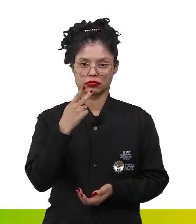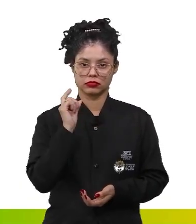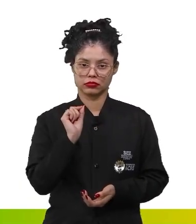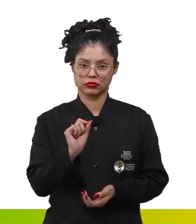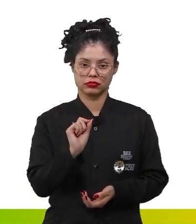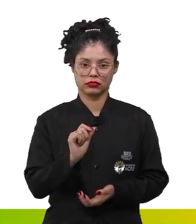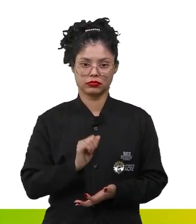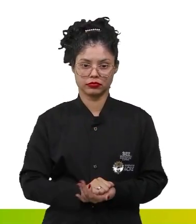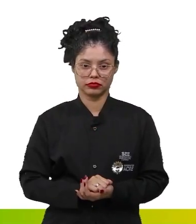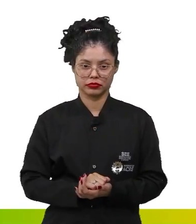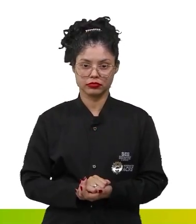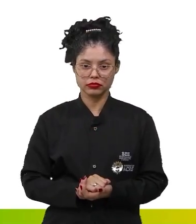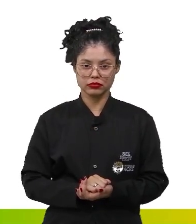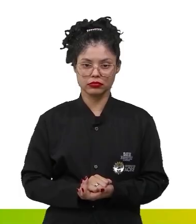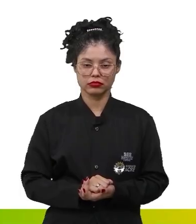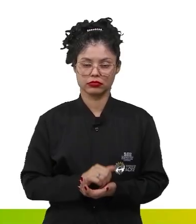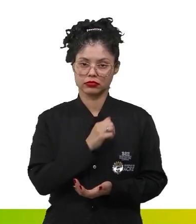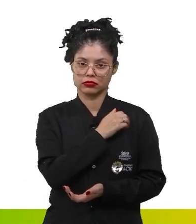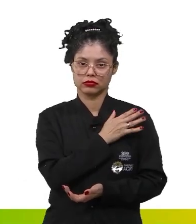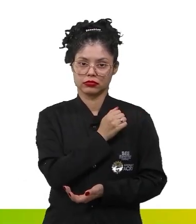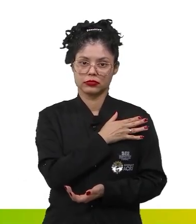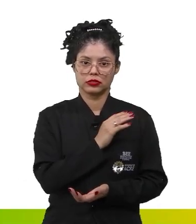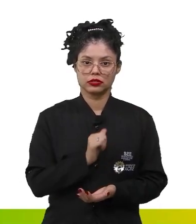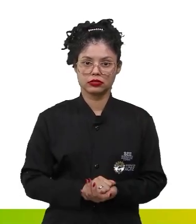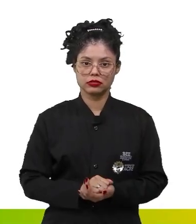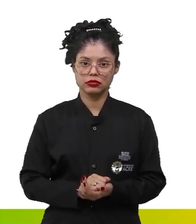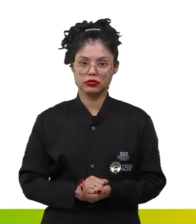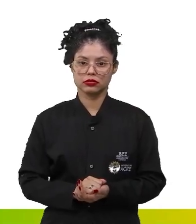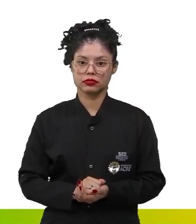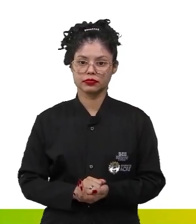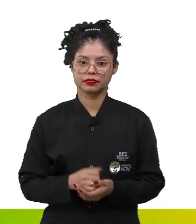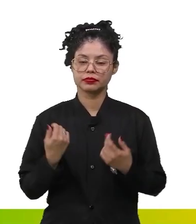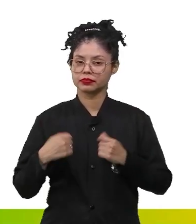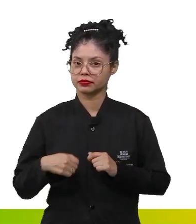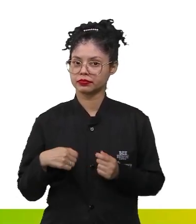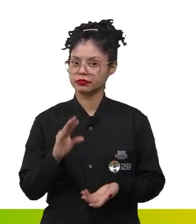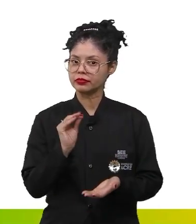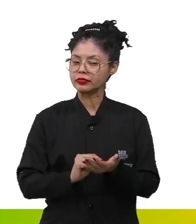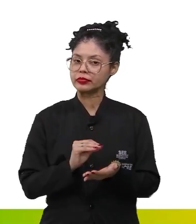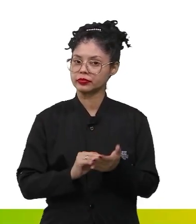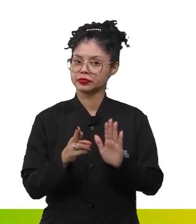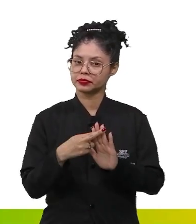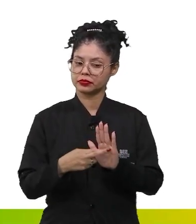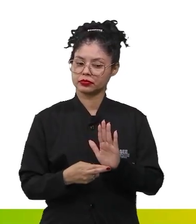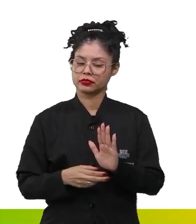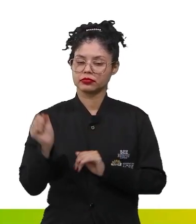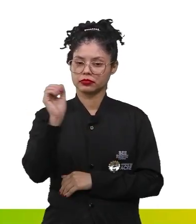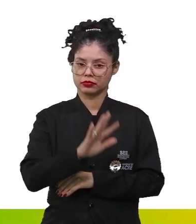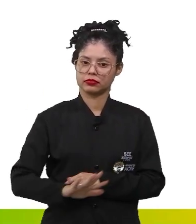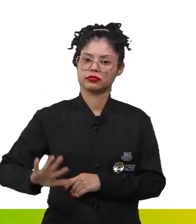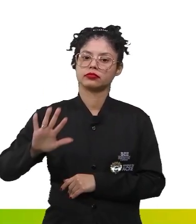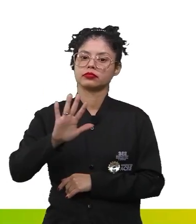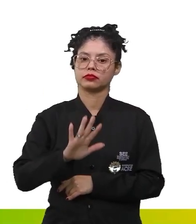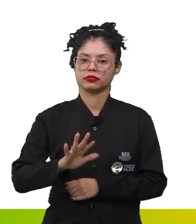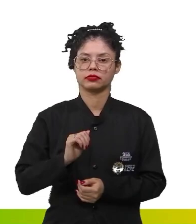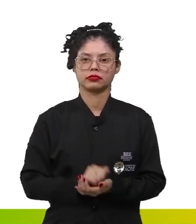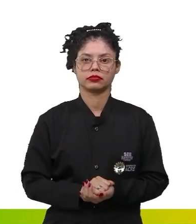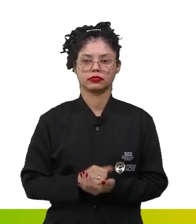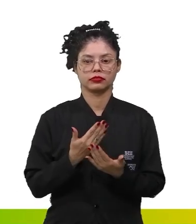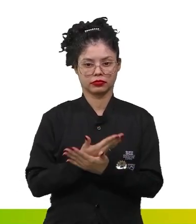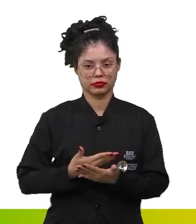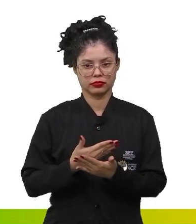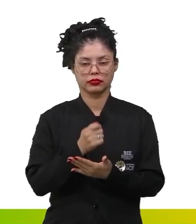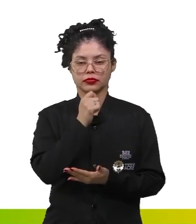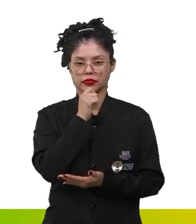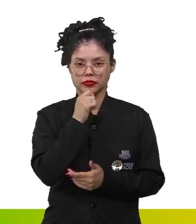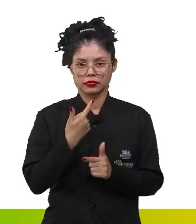seguinte: que esse preconceito contra o estrangeiro, ele deve-se à falta de normas internacionais para esse tratamento,